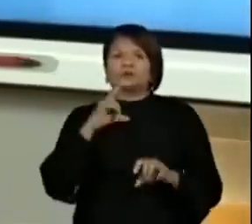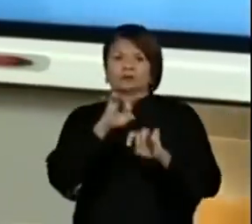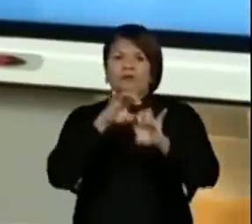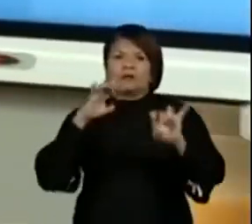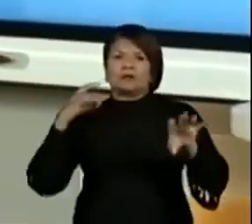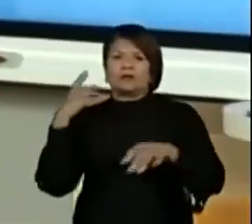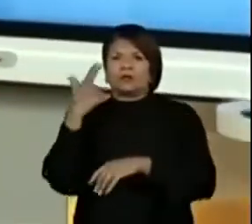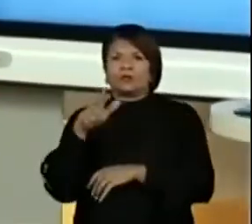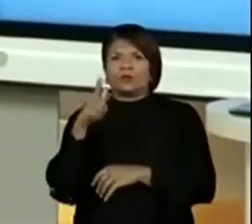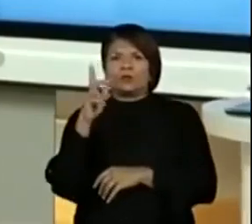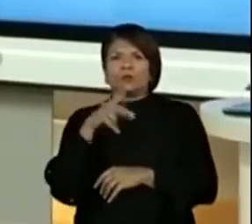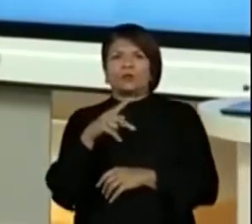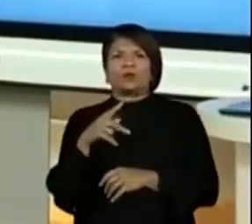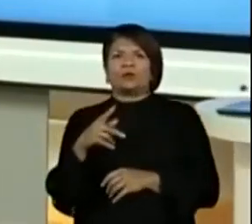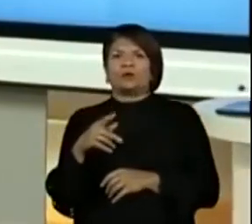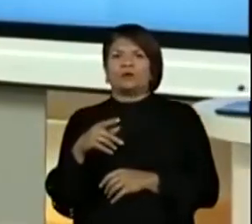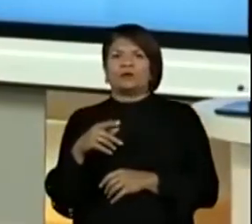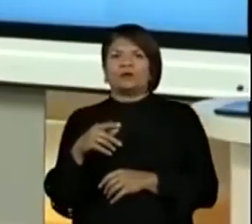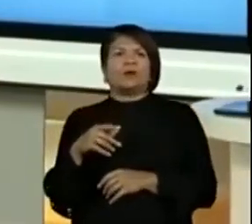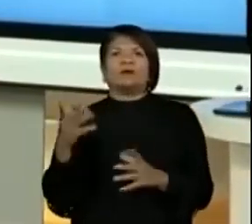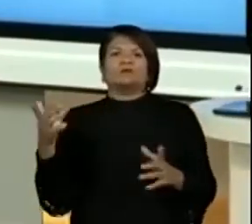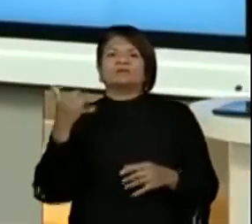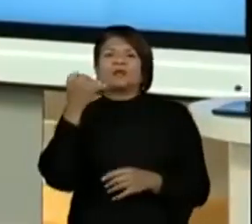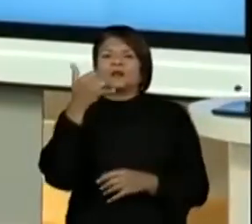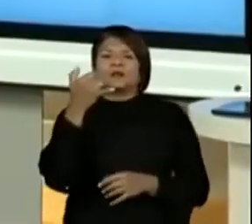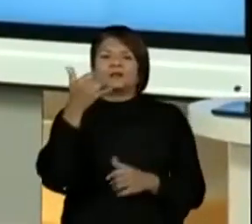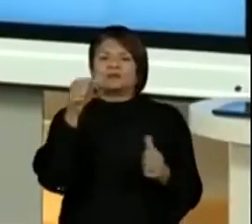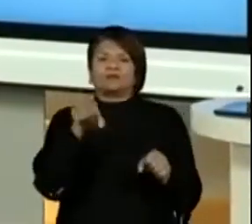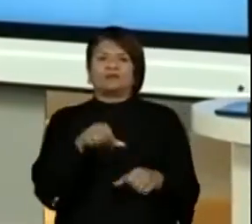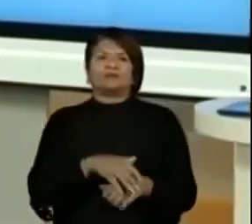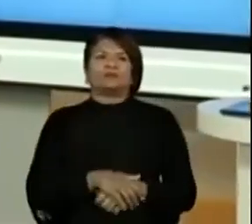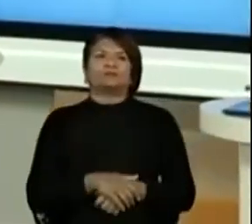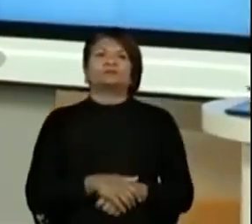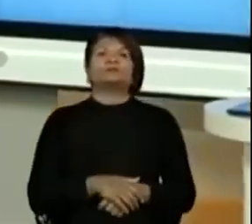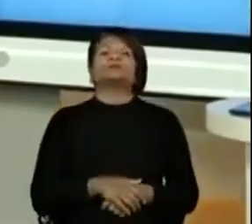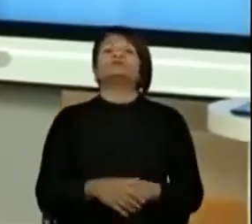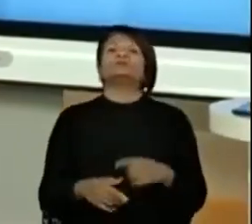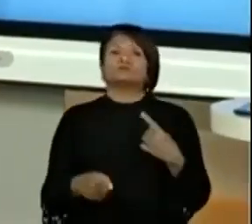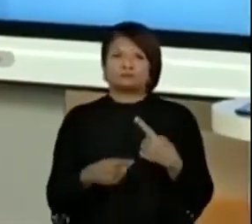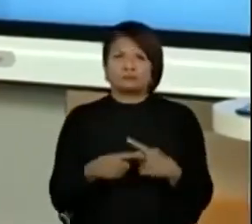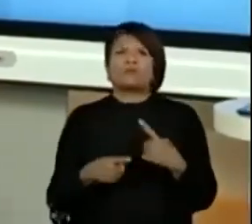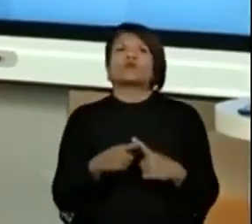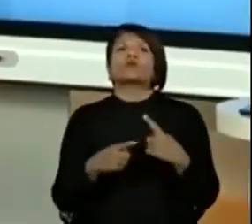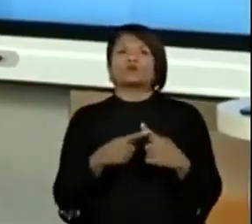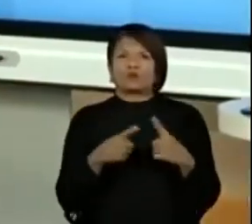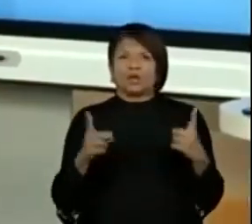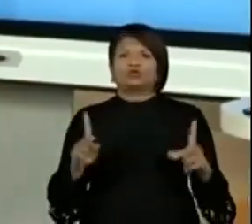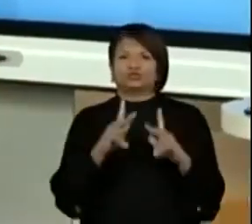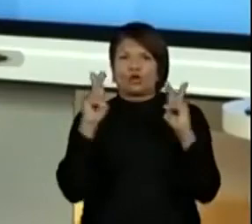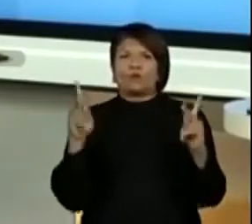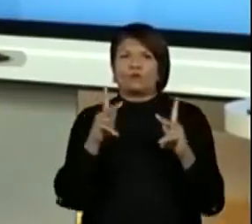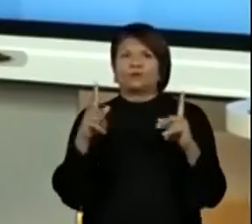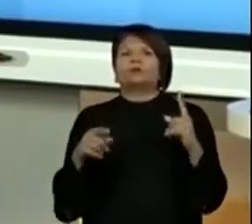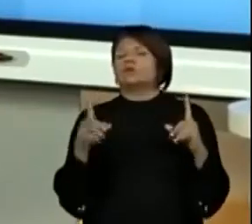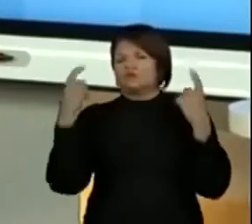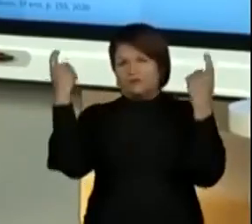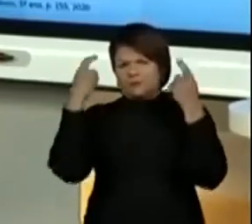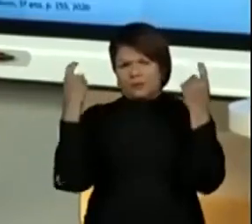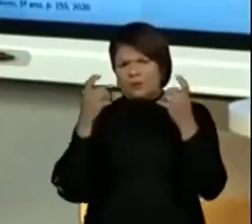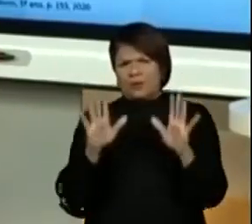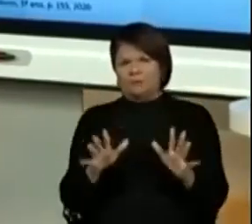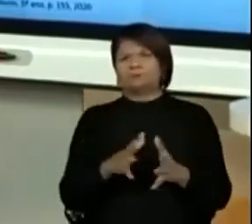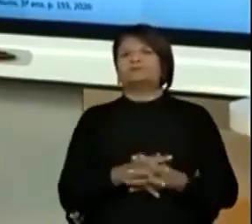caneta, mas sem problema. Deixa eu ver se vai... Por que uma rede de shoppings? Em homenagem, não precisa nem a gente se preocupar com